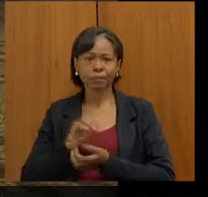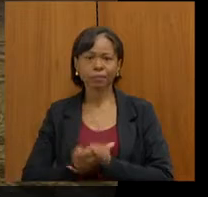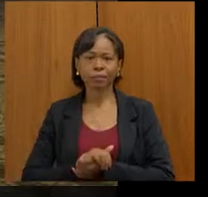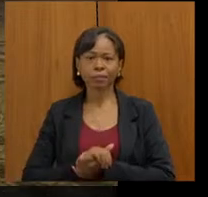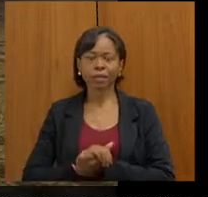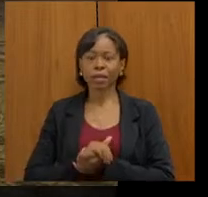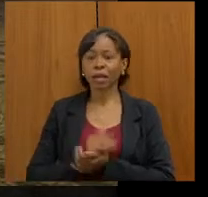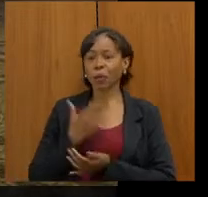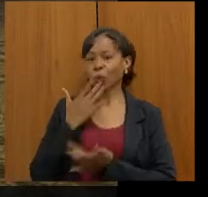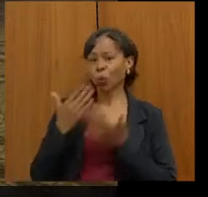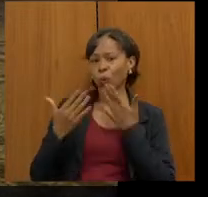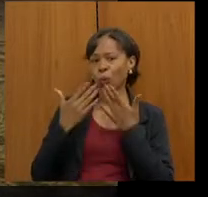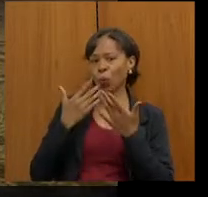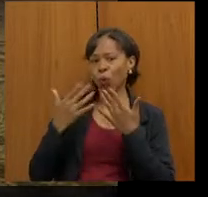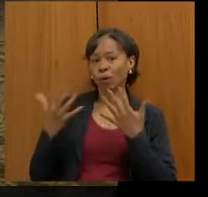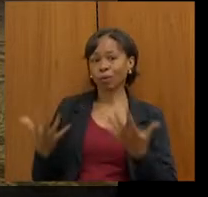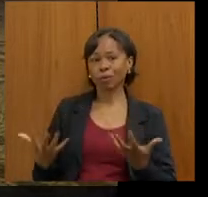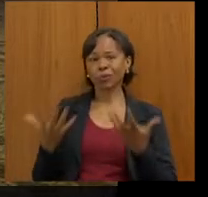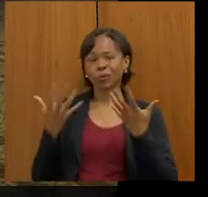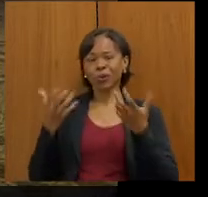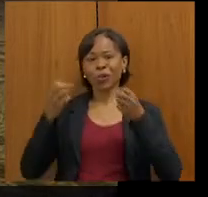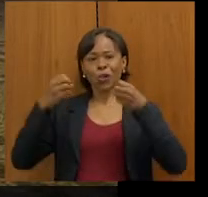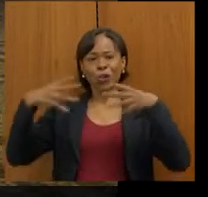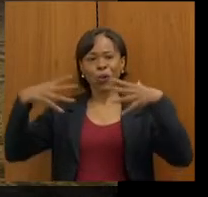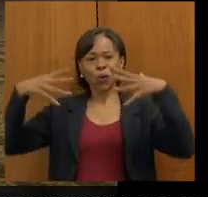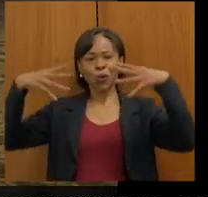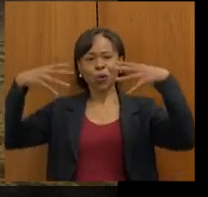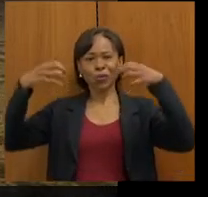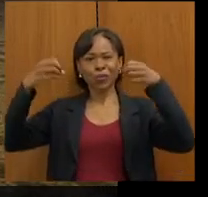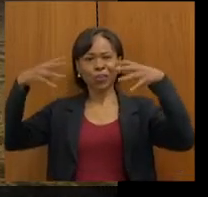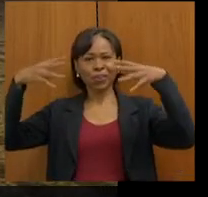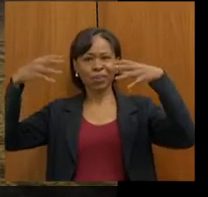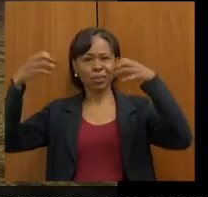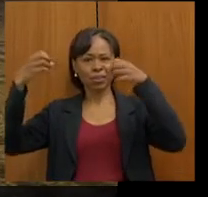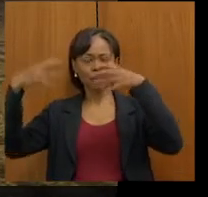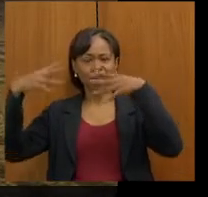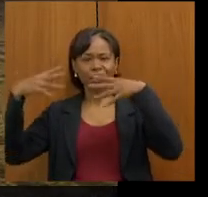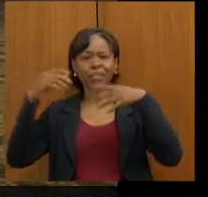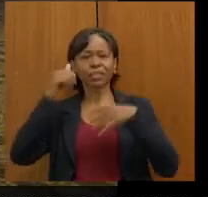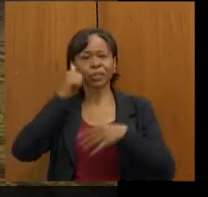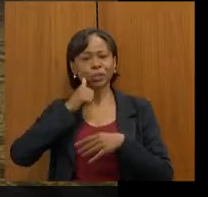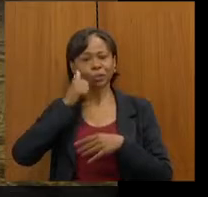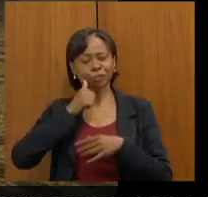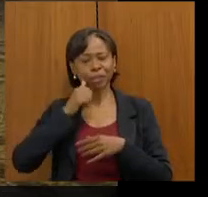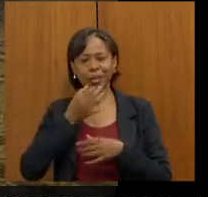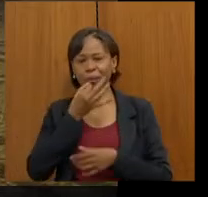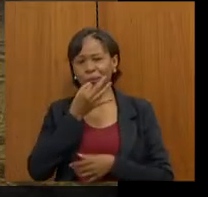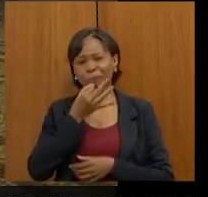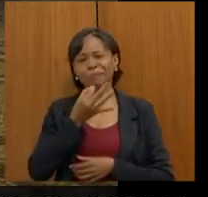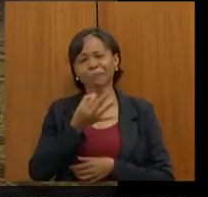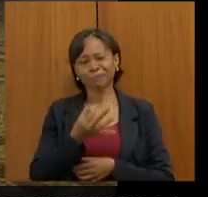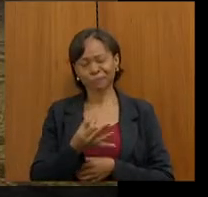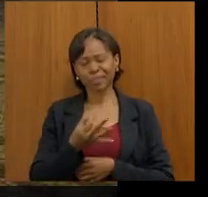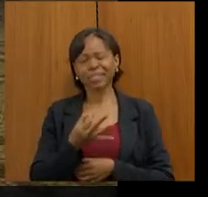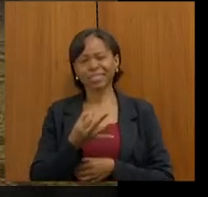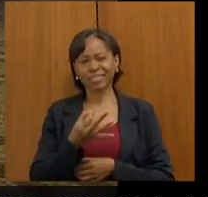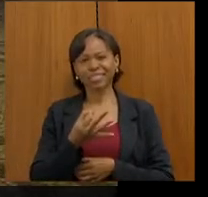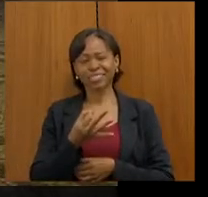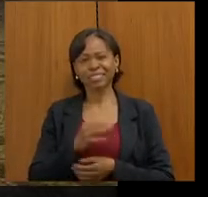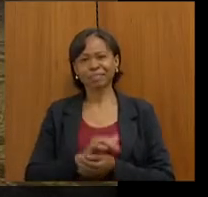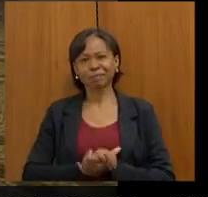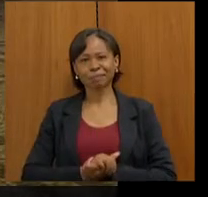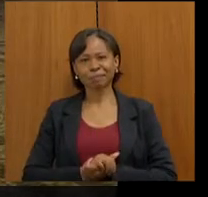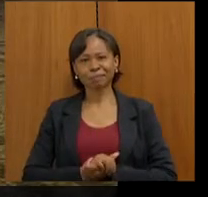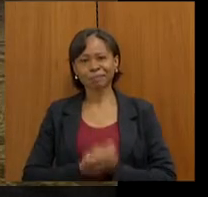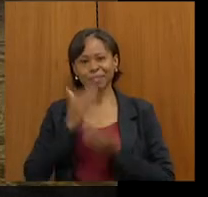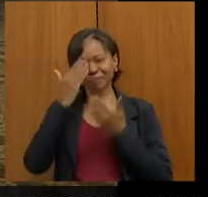do grupo de mulheres que nós ouvimos para elaborar o nosso debate no dia de hoje não que agradecer também a assembleia por